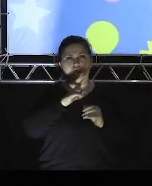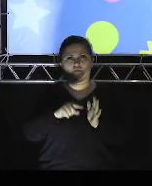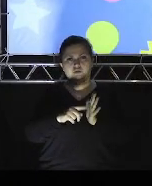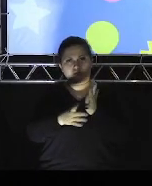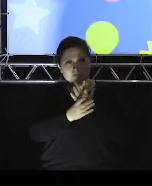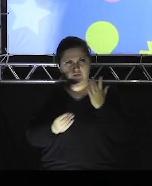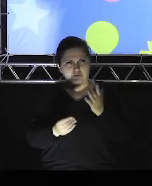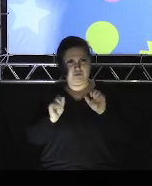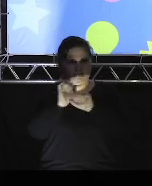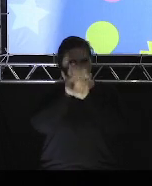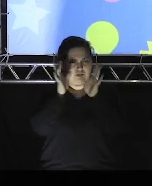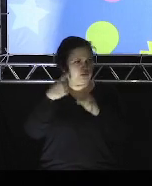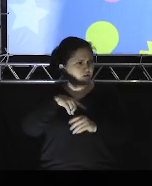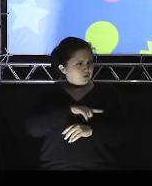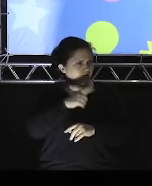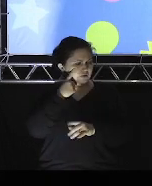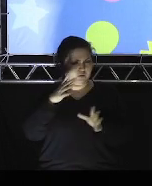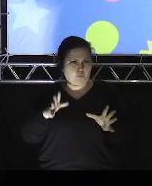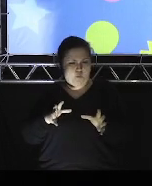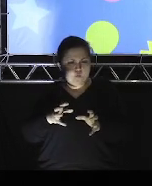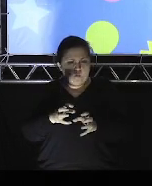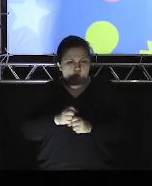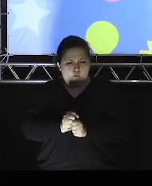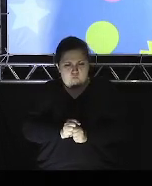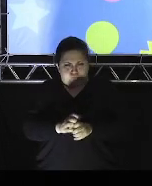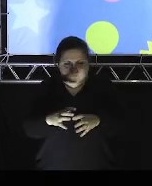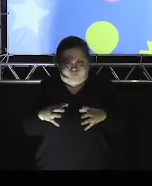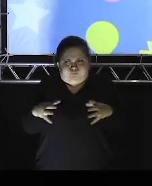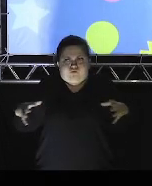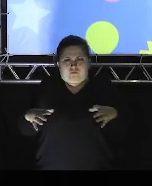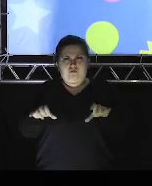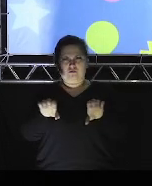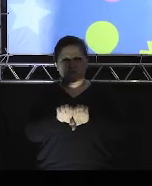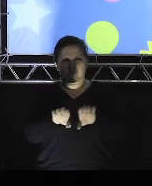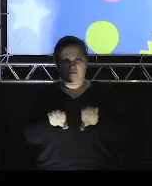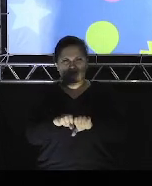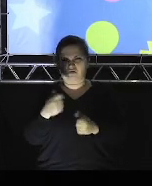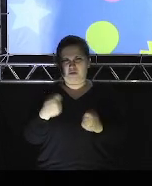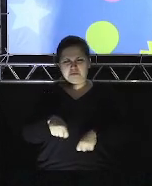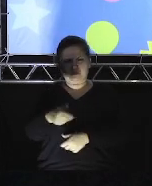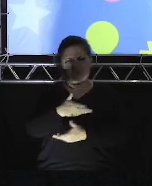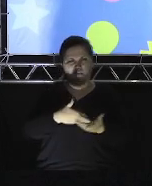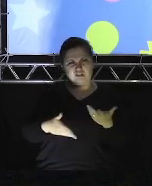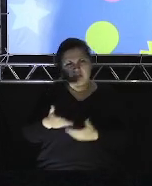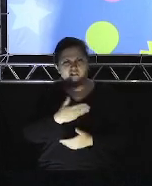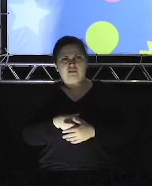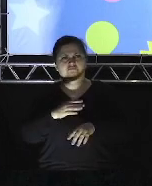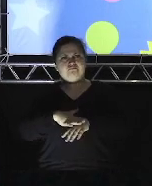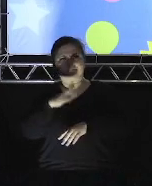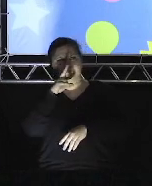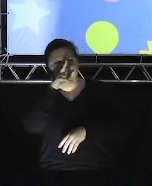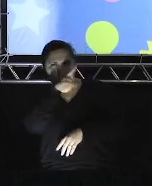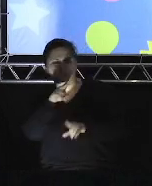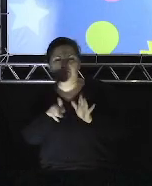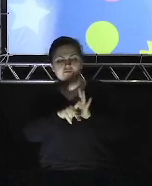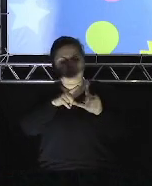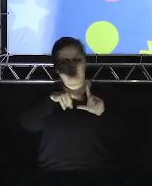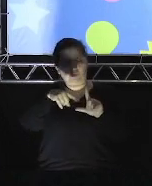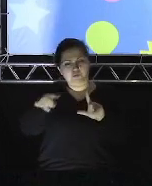Faz sentido a gente inchar tanto a estrutura? Será que a gente não tem que estar atuando mais no